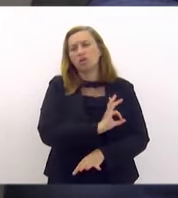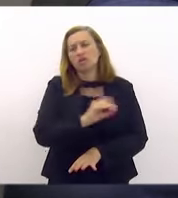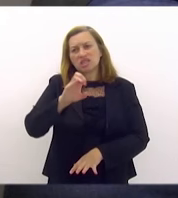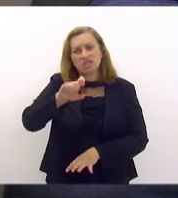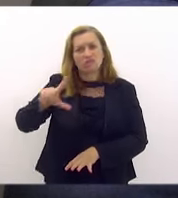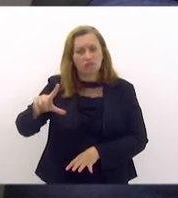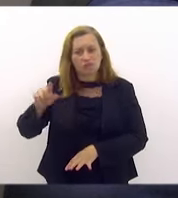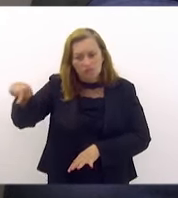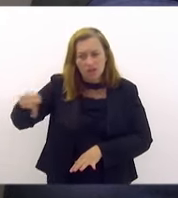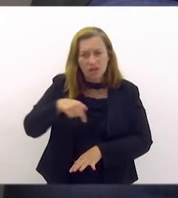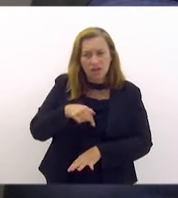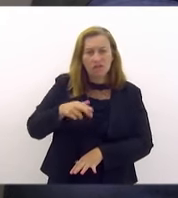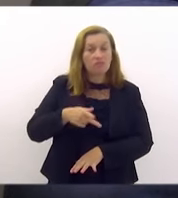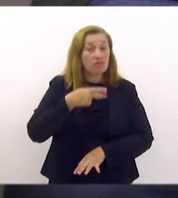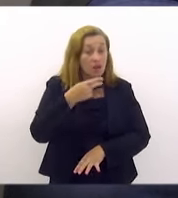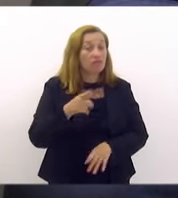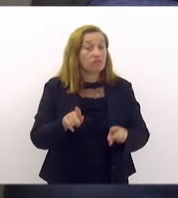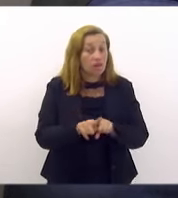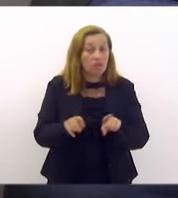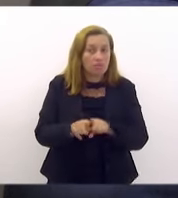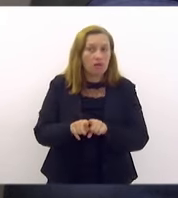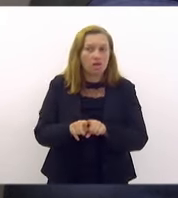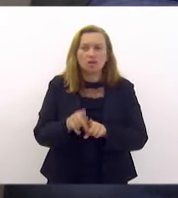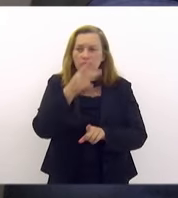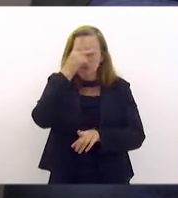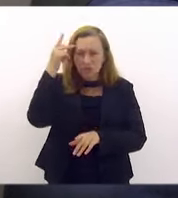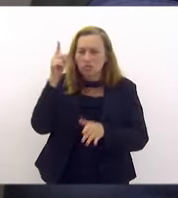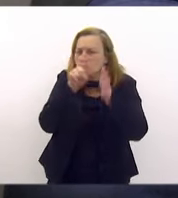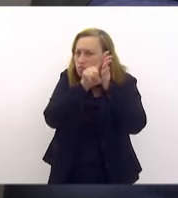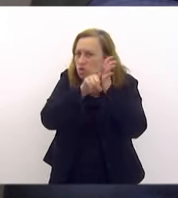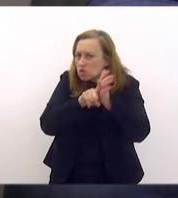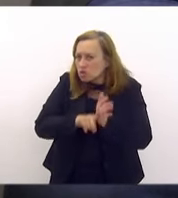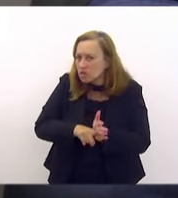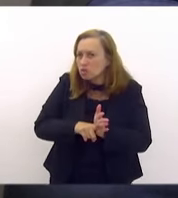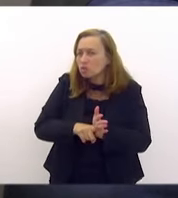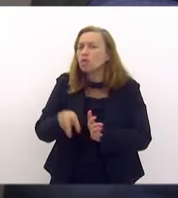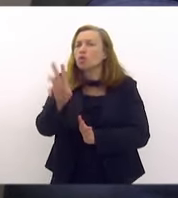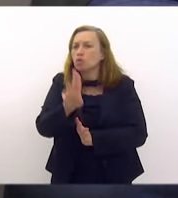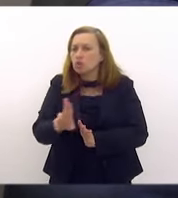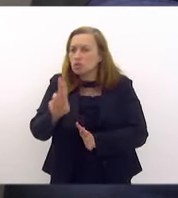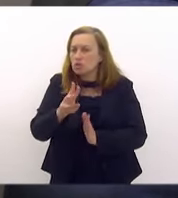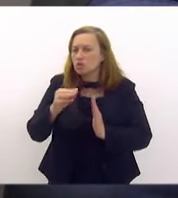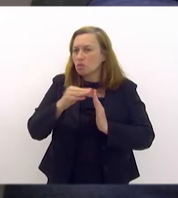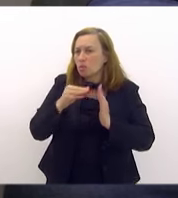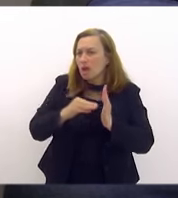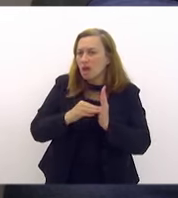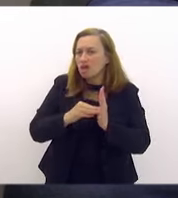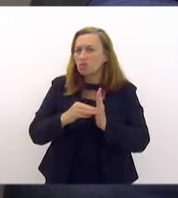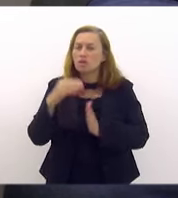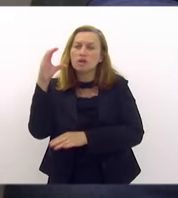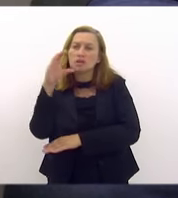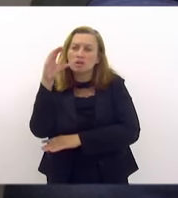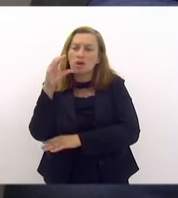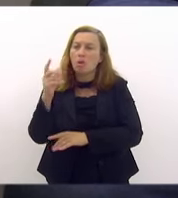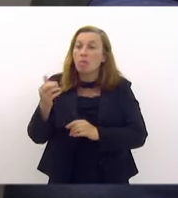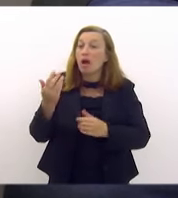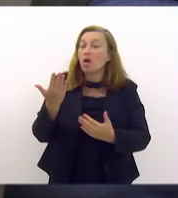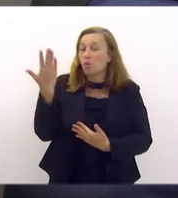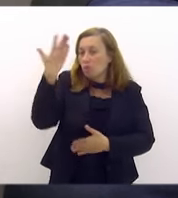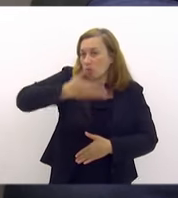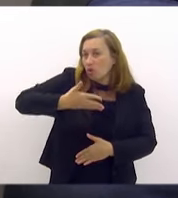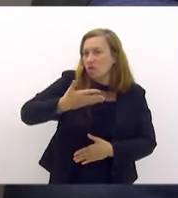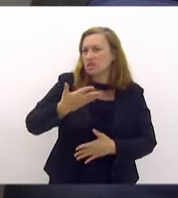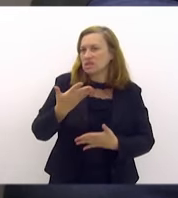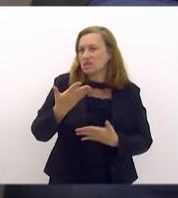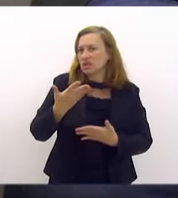de Janeiro que vieram aqui fazer fala de pesquisadores que usaram métodos científicos para comprovação